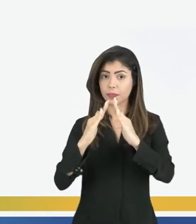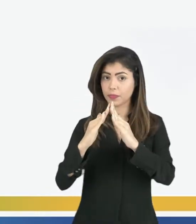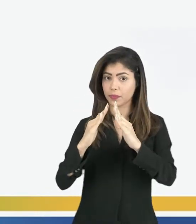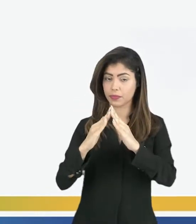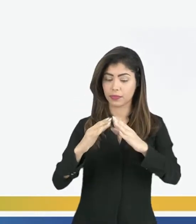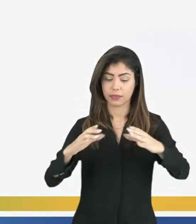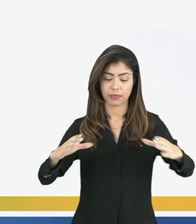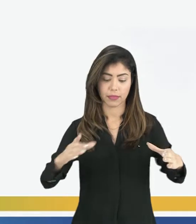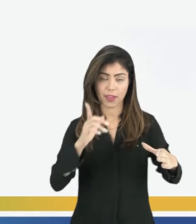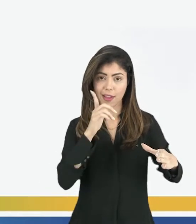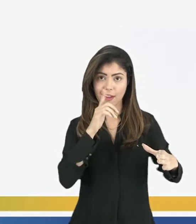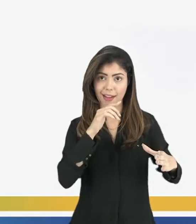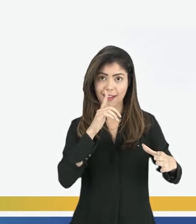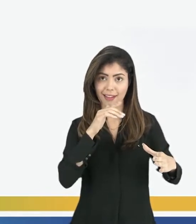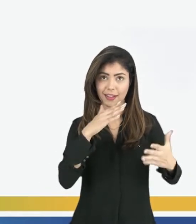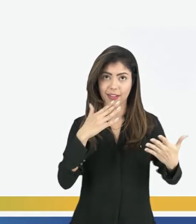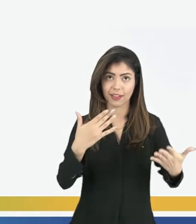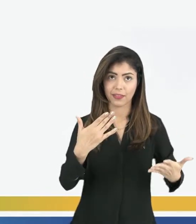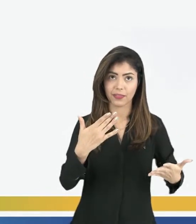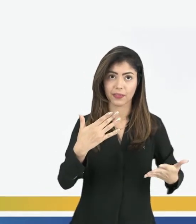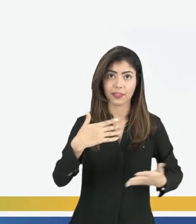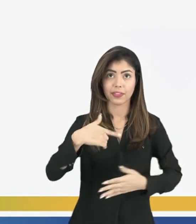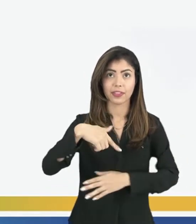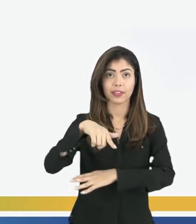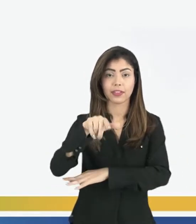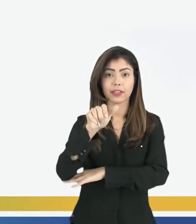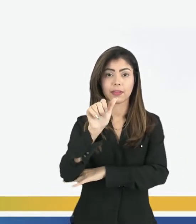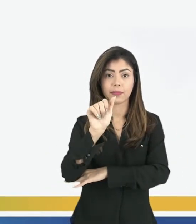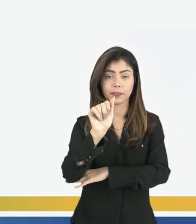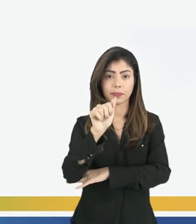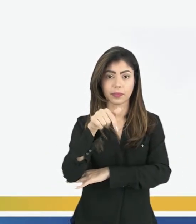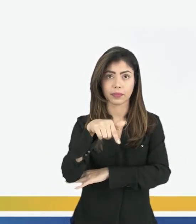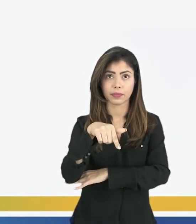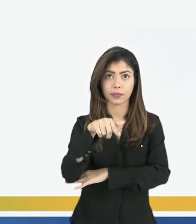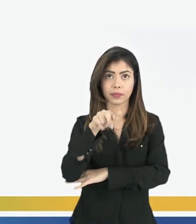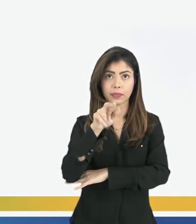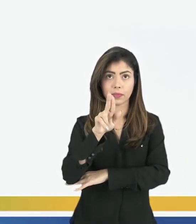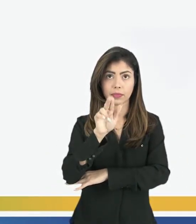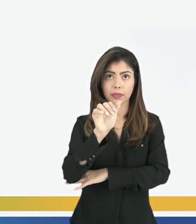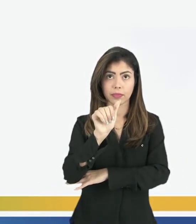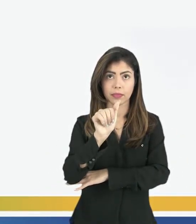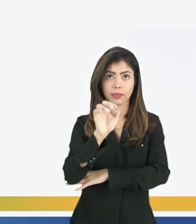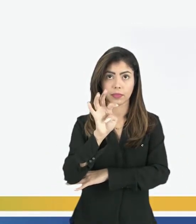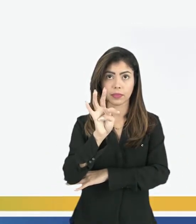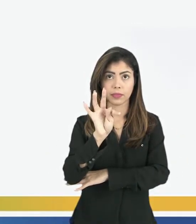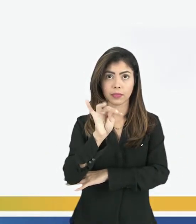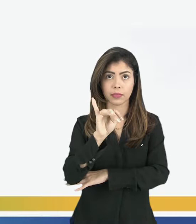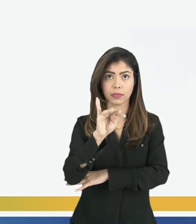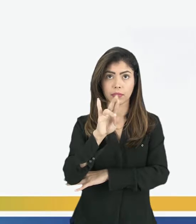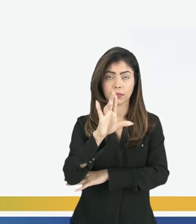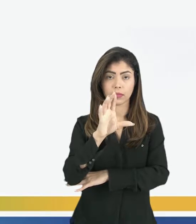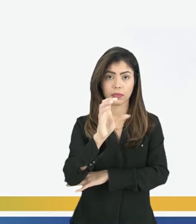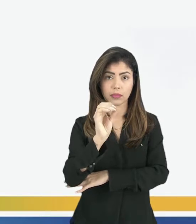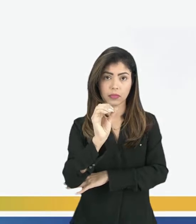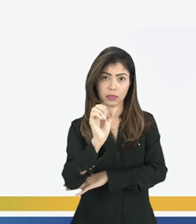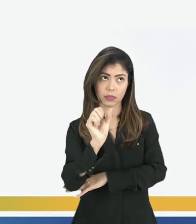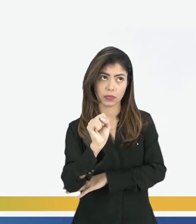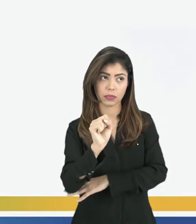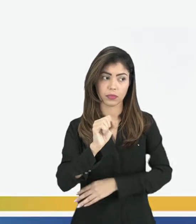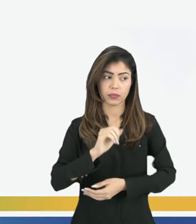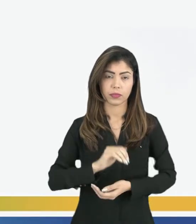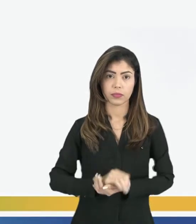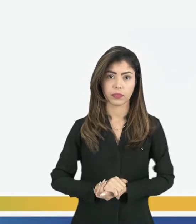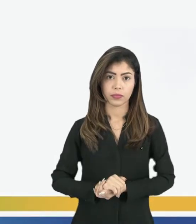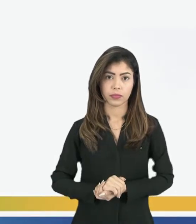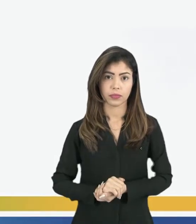na água, que são as aquáticas, como mostra a imagem. E há